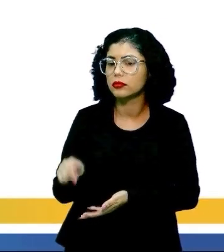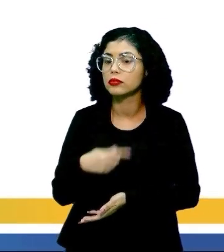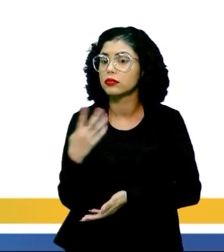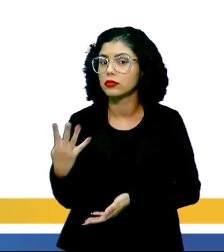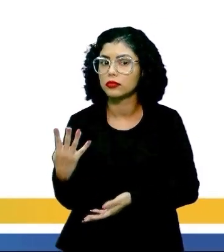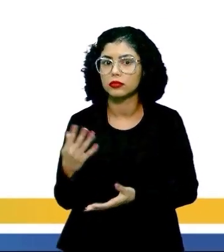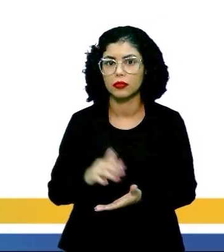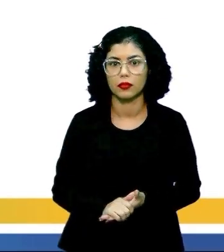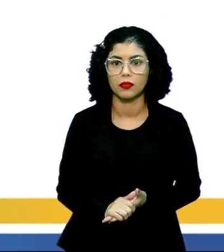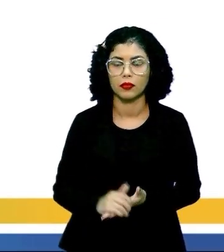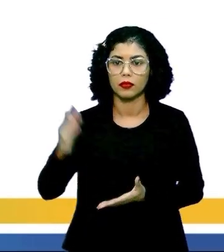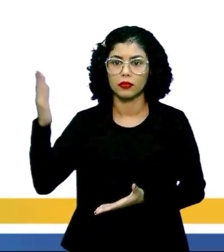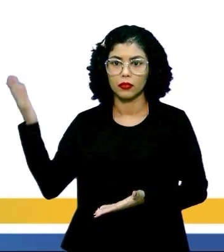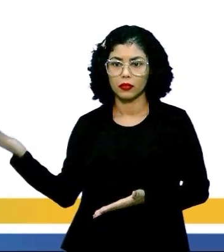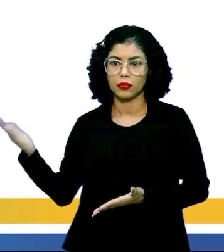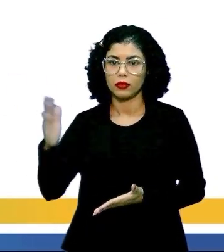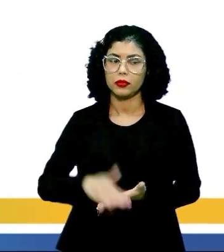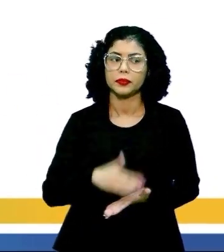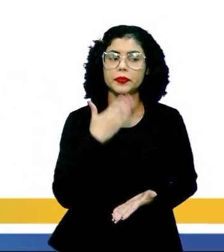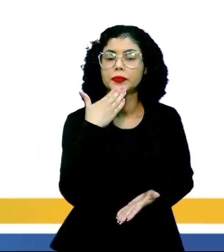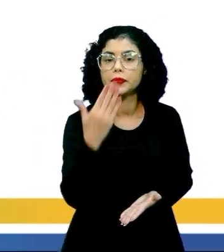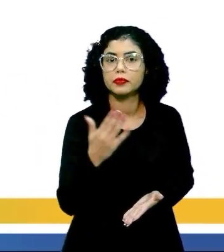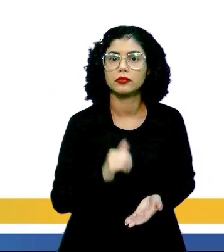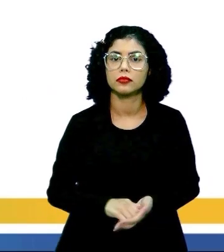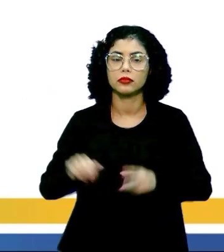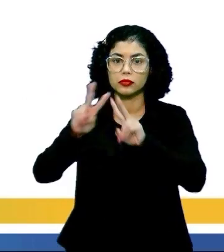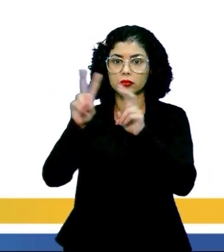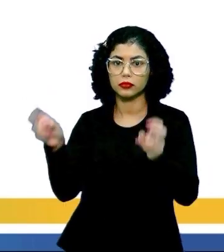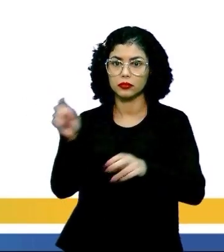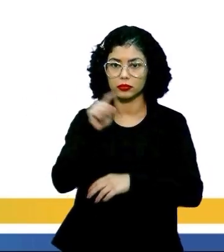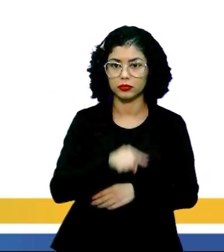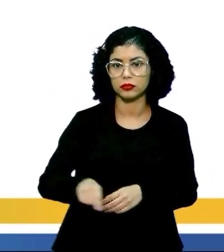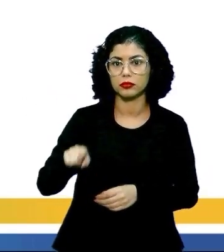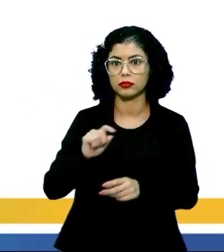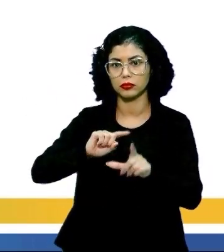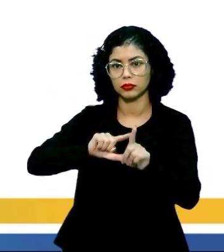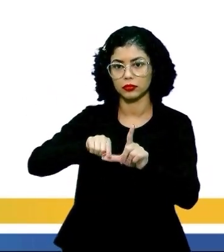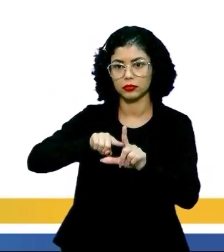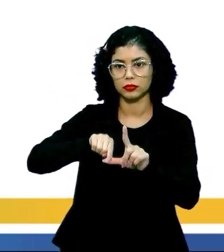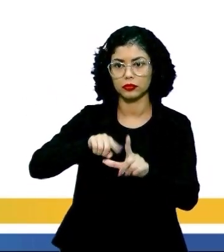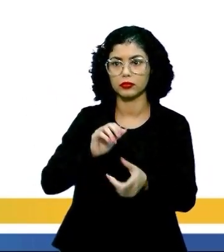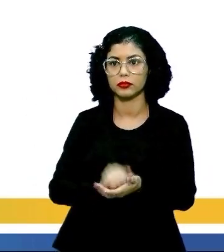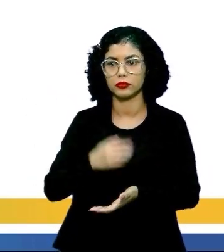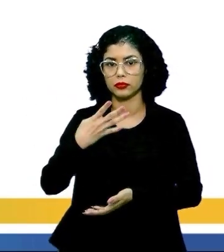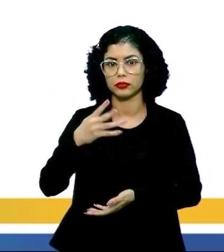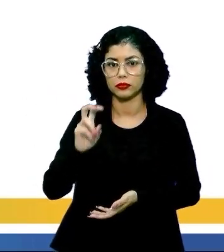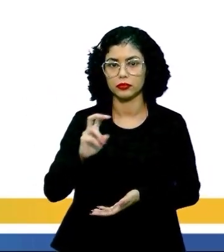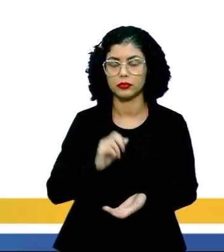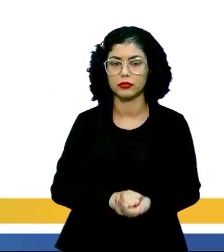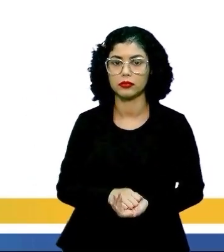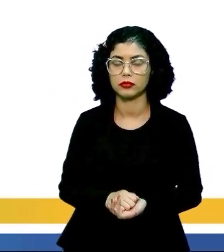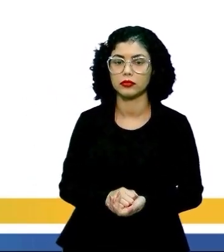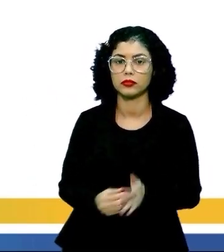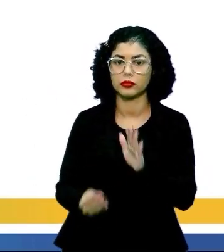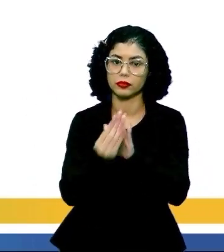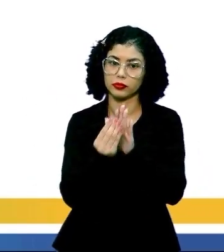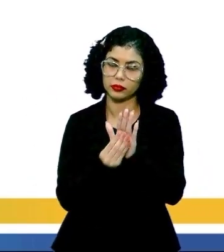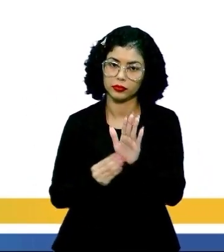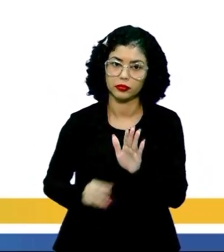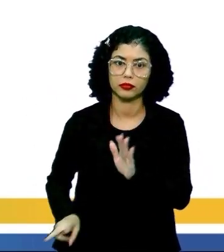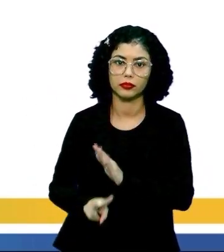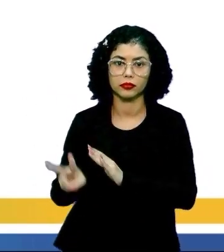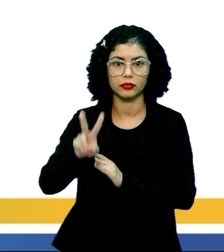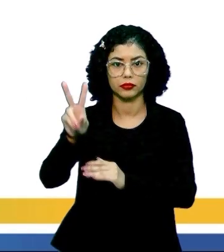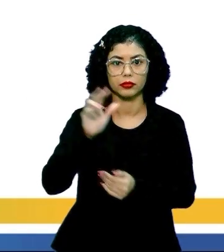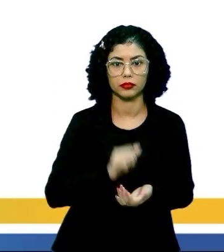aproximadamente daí nessa questão ele pede para adotar um ângulo de lançamento de 45º Ah e ele dá os valores de seno